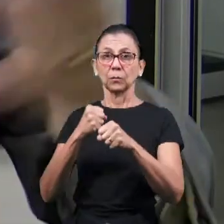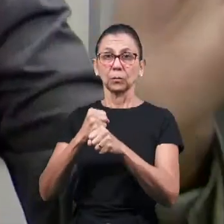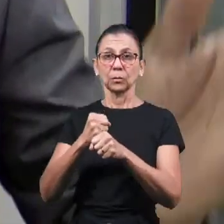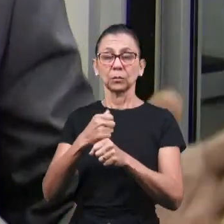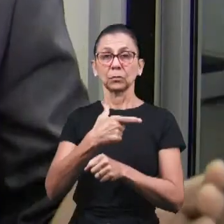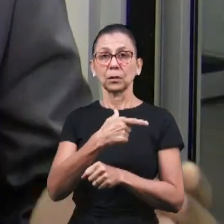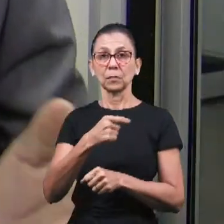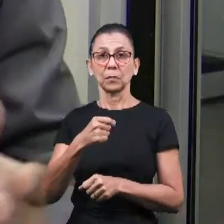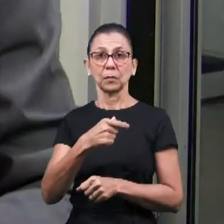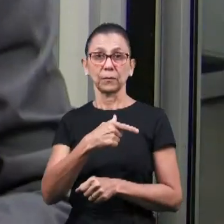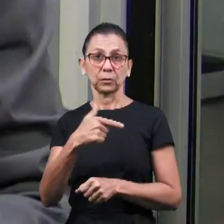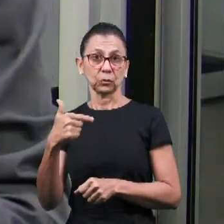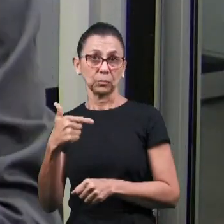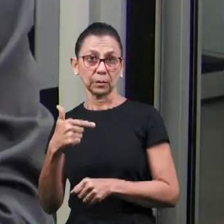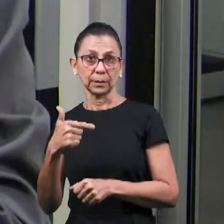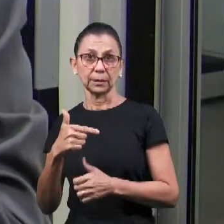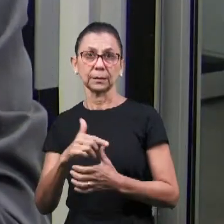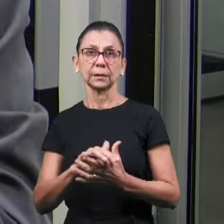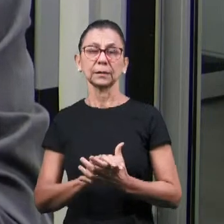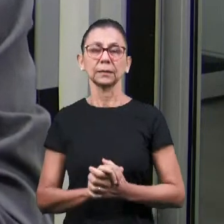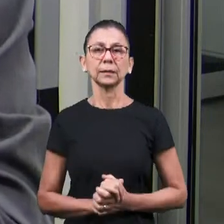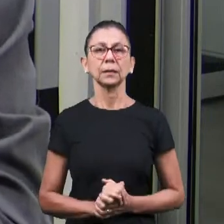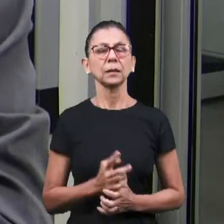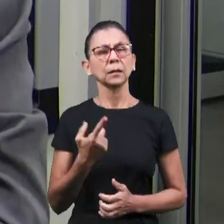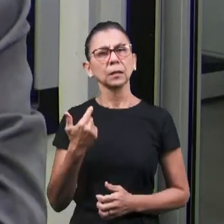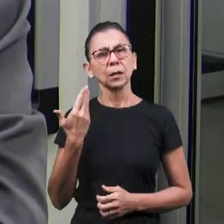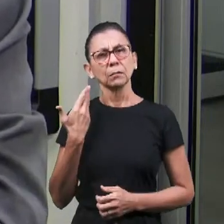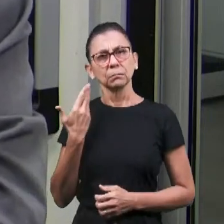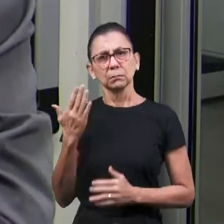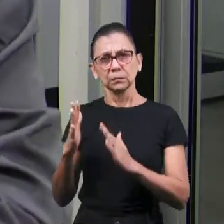na igreja desde criança, mas as experiências,